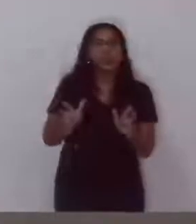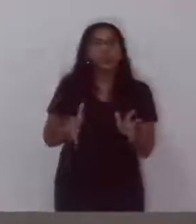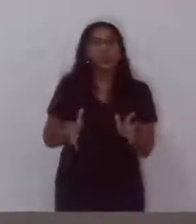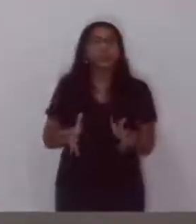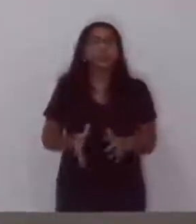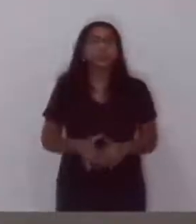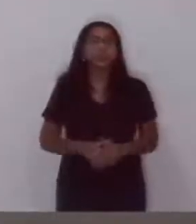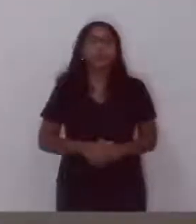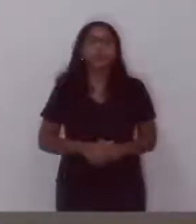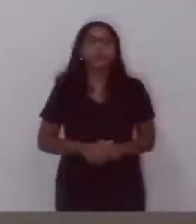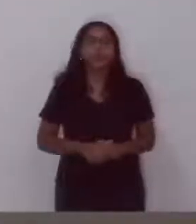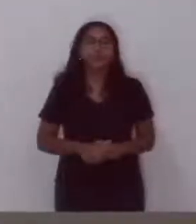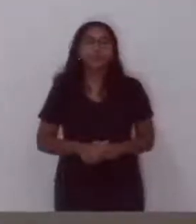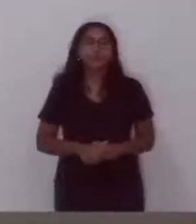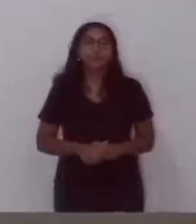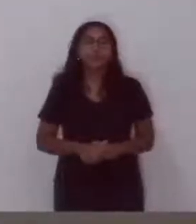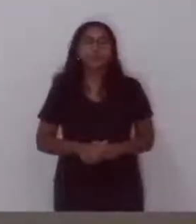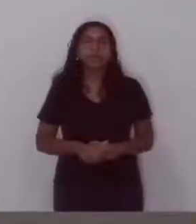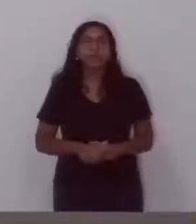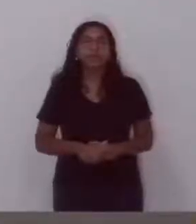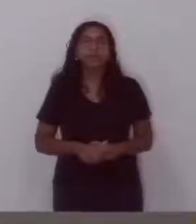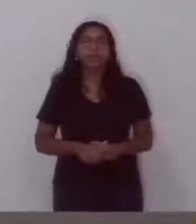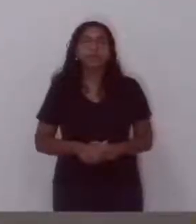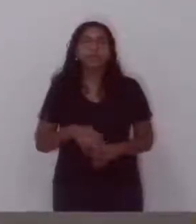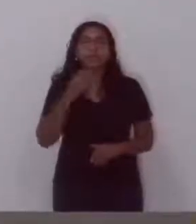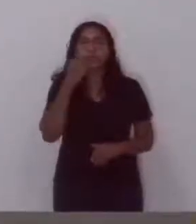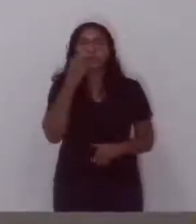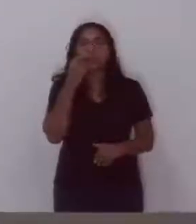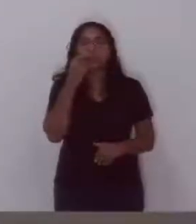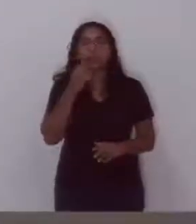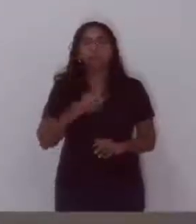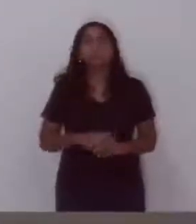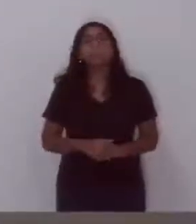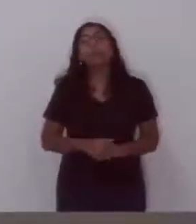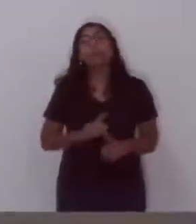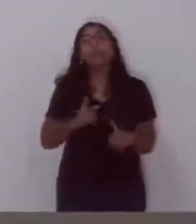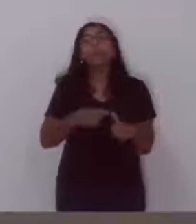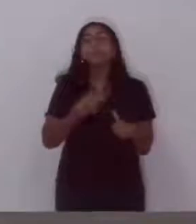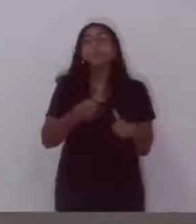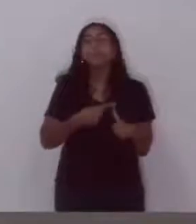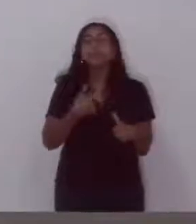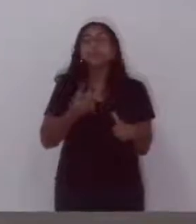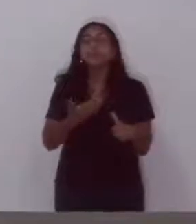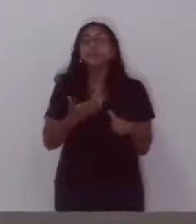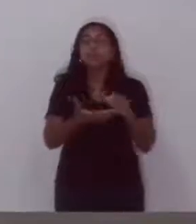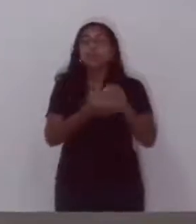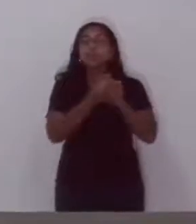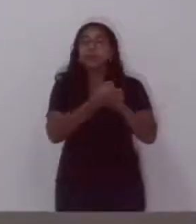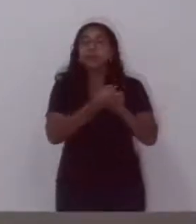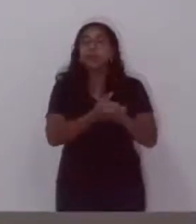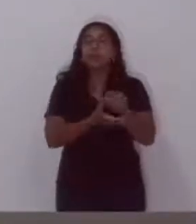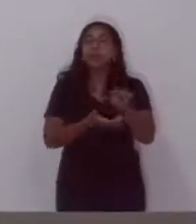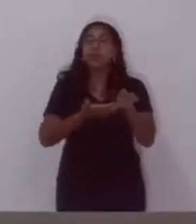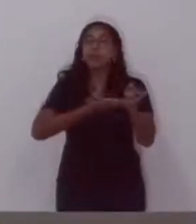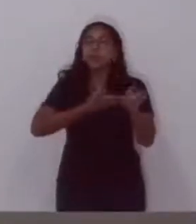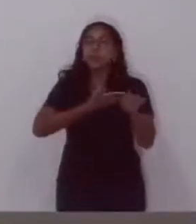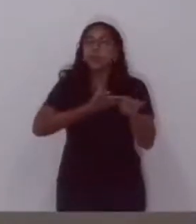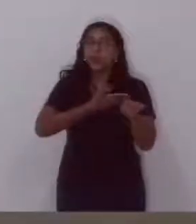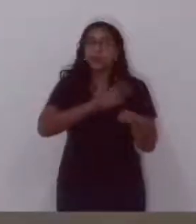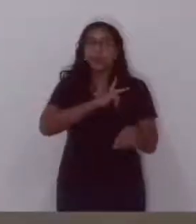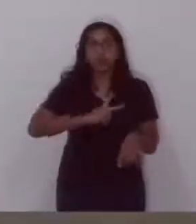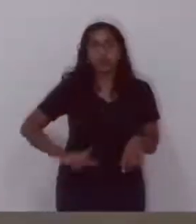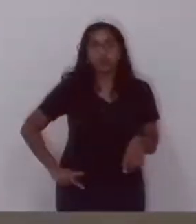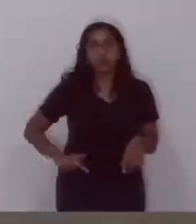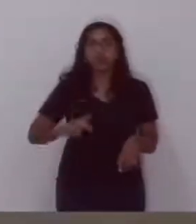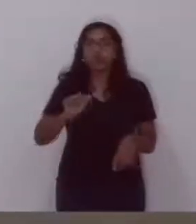que os vereadores já falaram. Primeiro eu quero cumprimentar alguns amigos aqui, em especial o presidente da